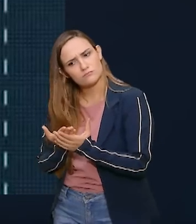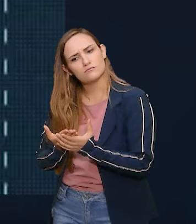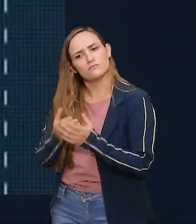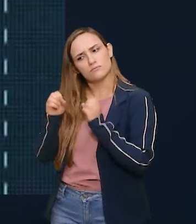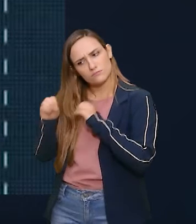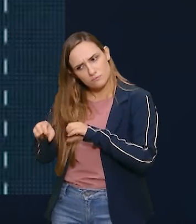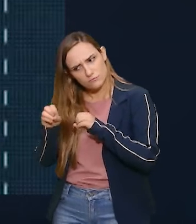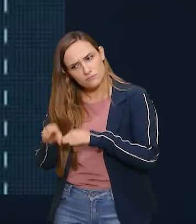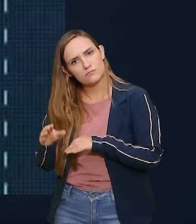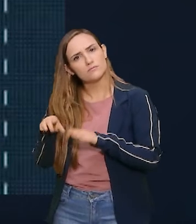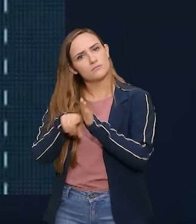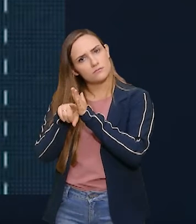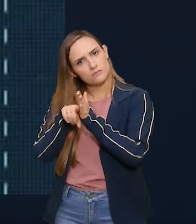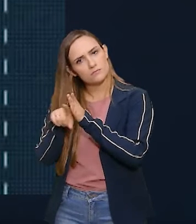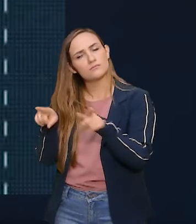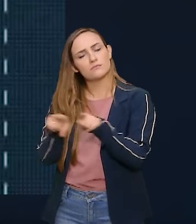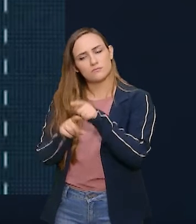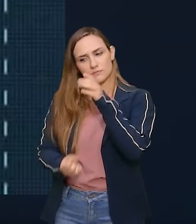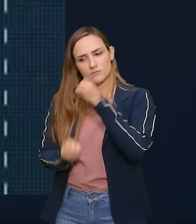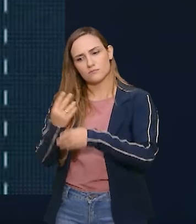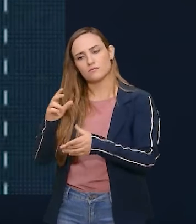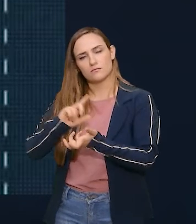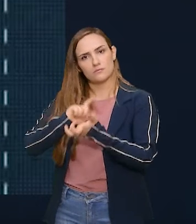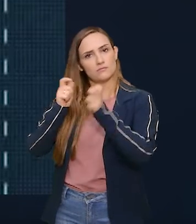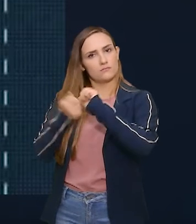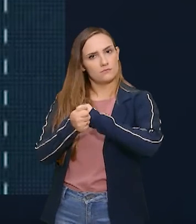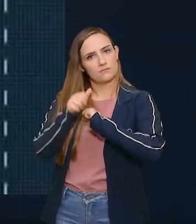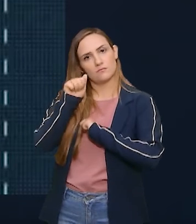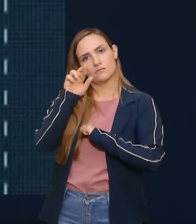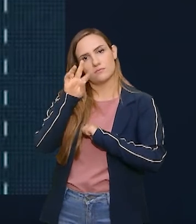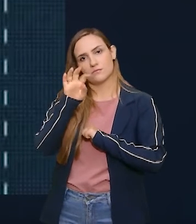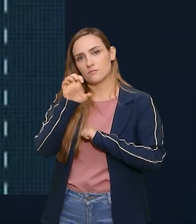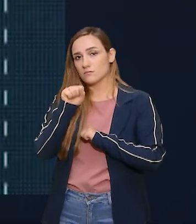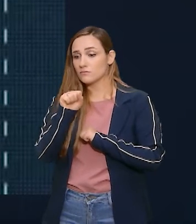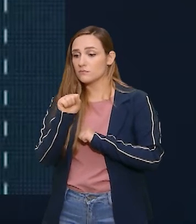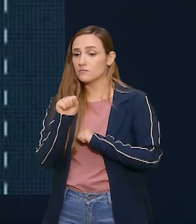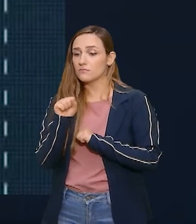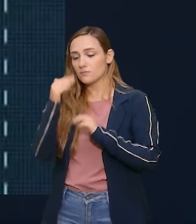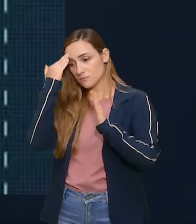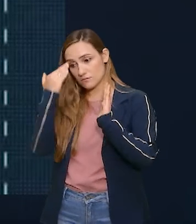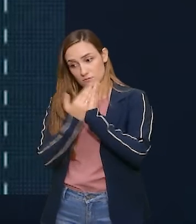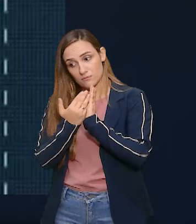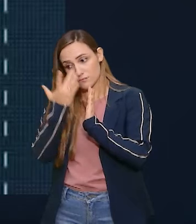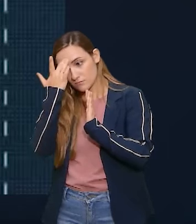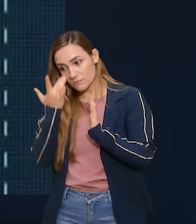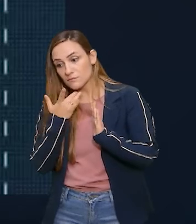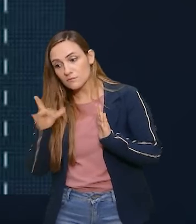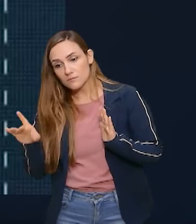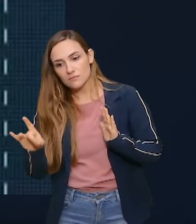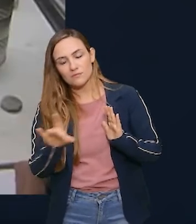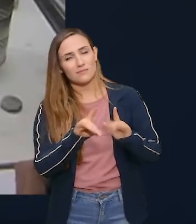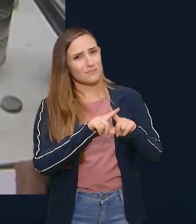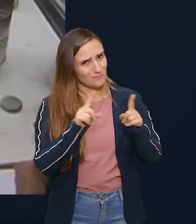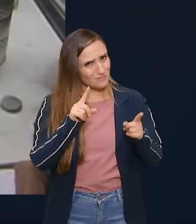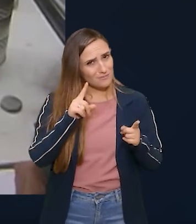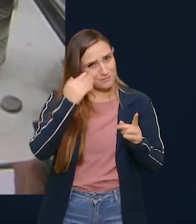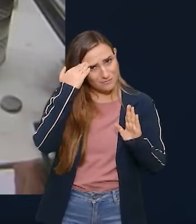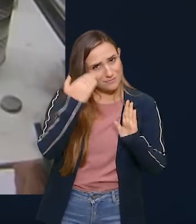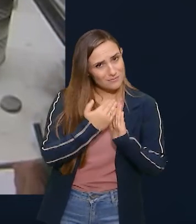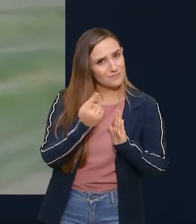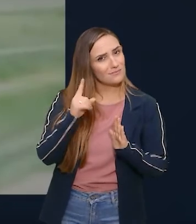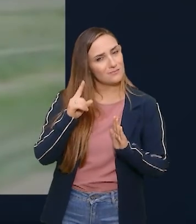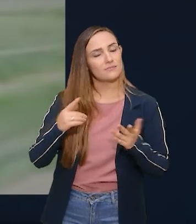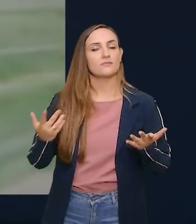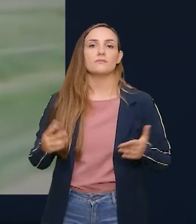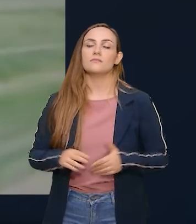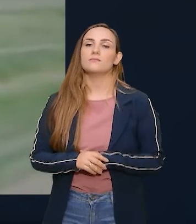aos níveis mais elevados do ensino, da pesquisa e da criação artística, de acordo com a capacidade de cada um. Mas na